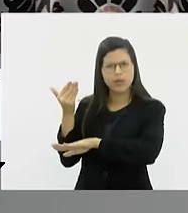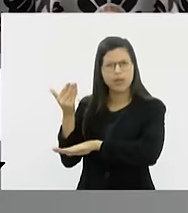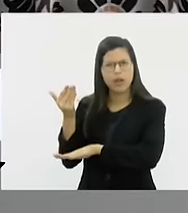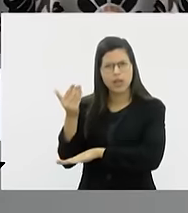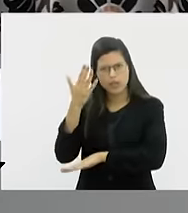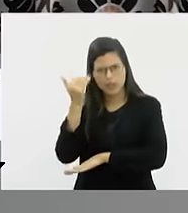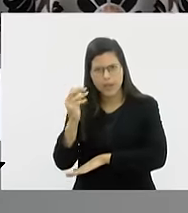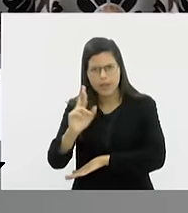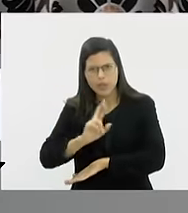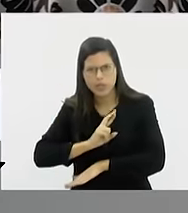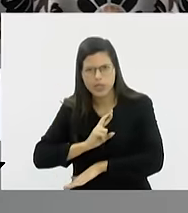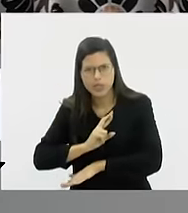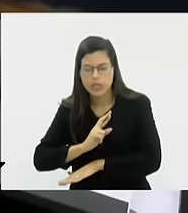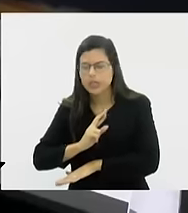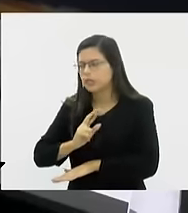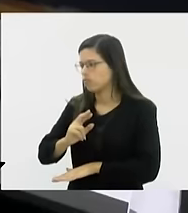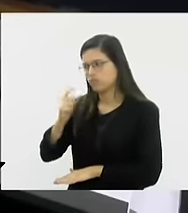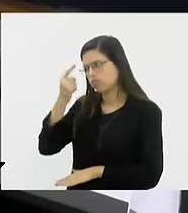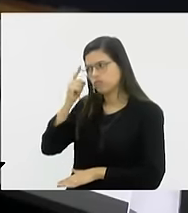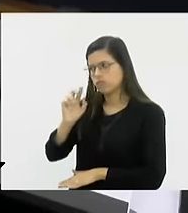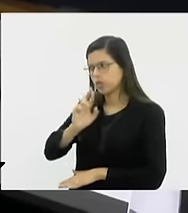Não, não sei responder.